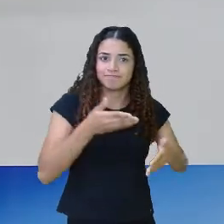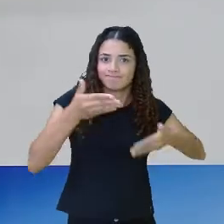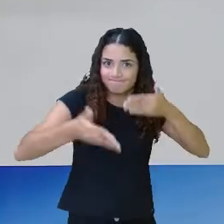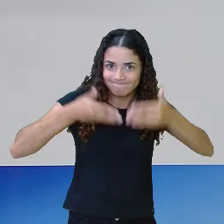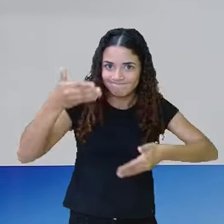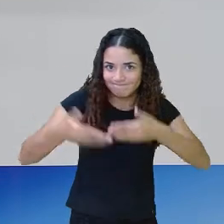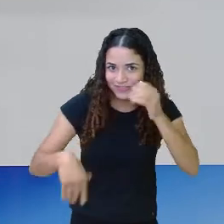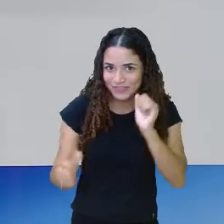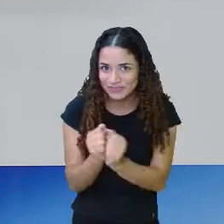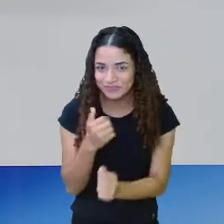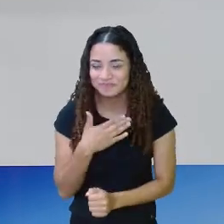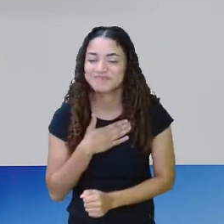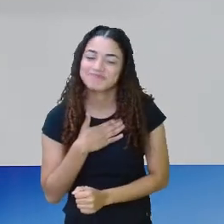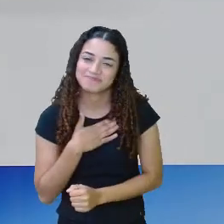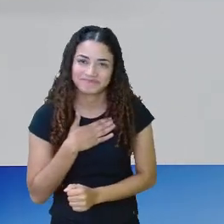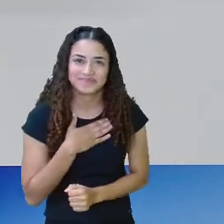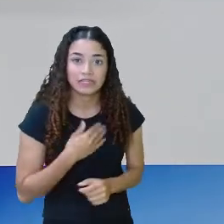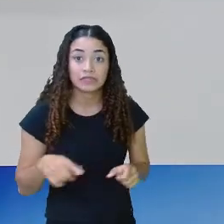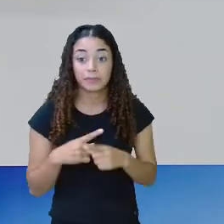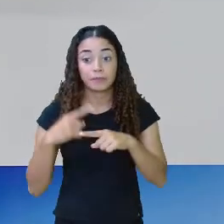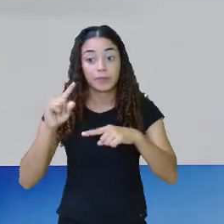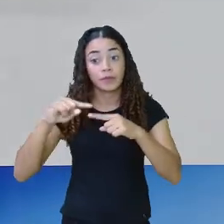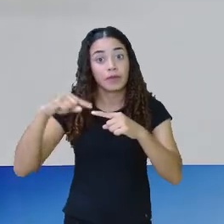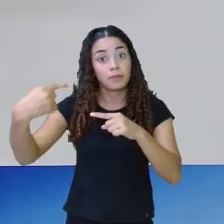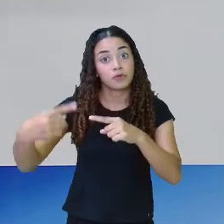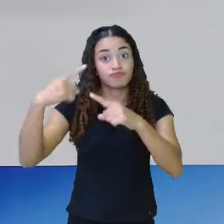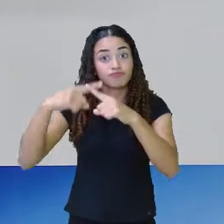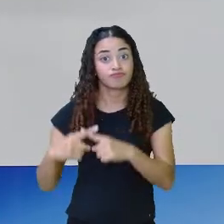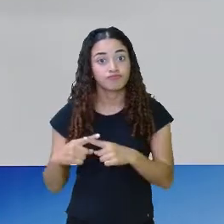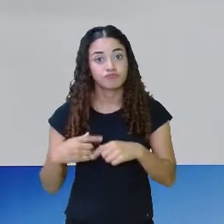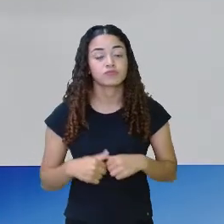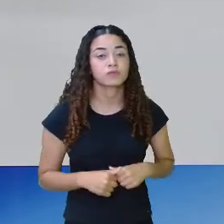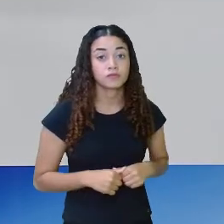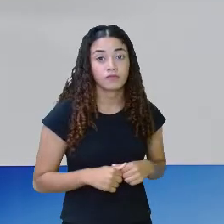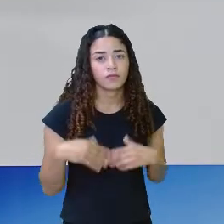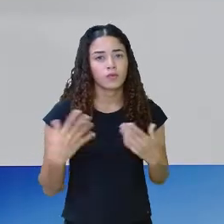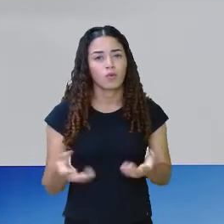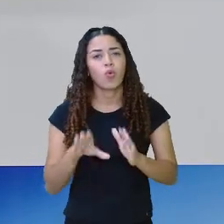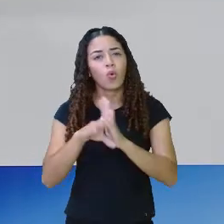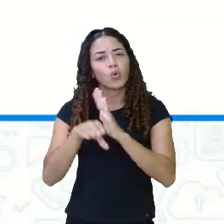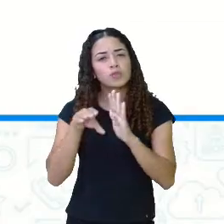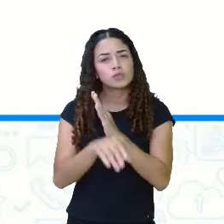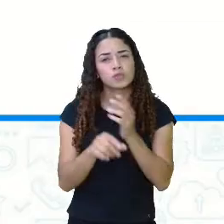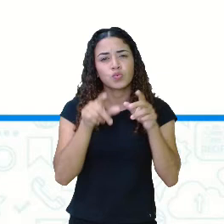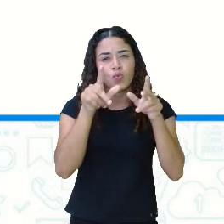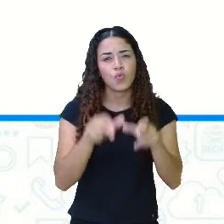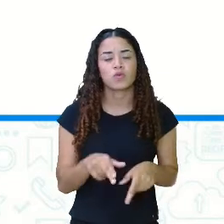por último, o desafio. O conceito de igualdade é: